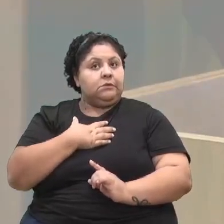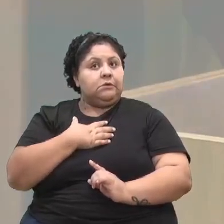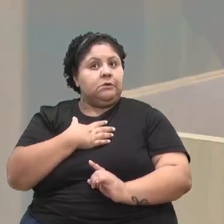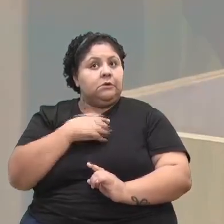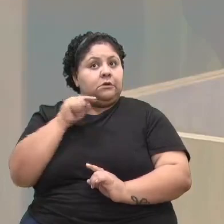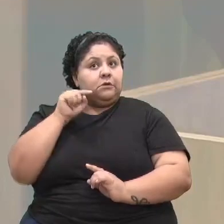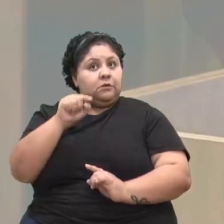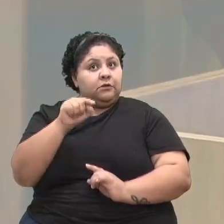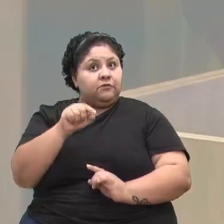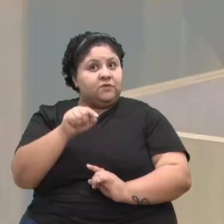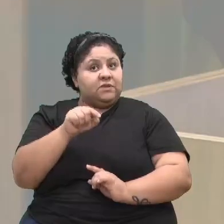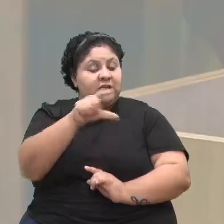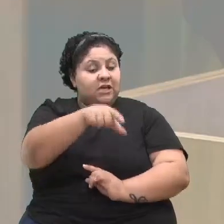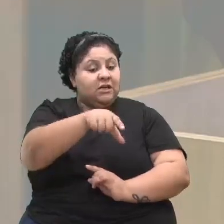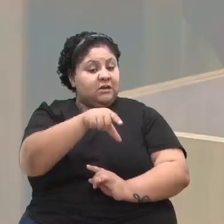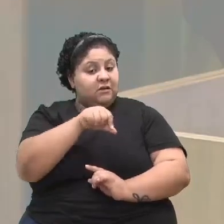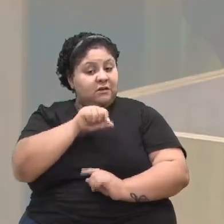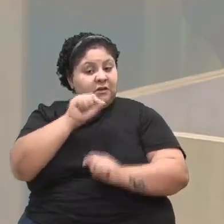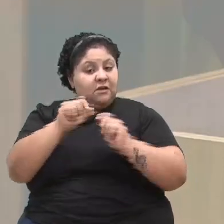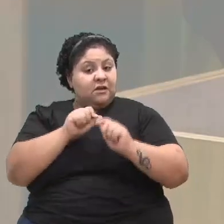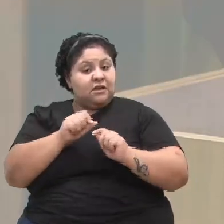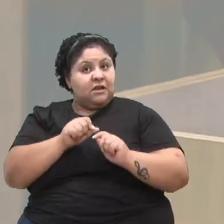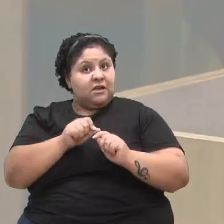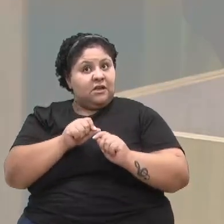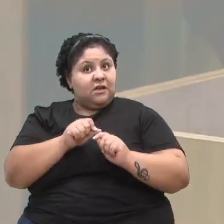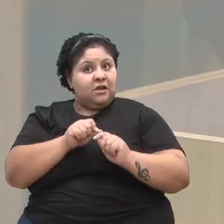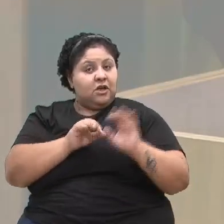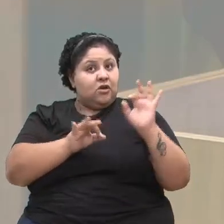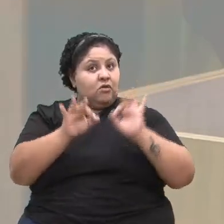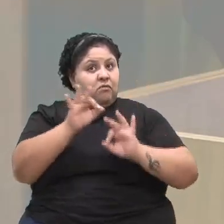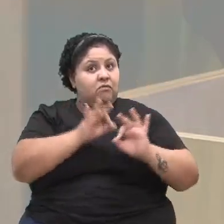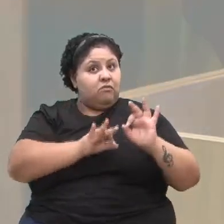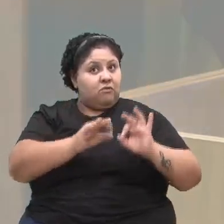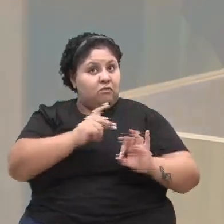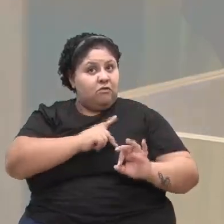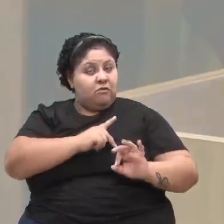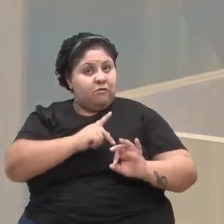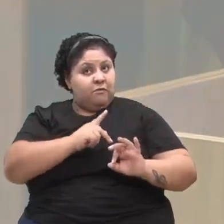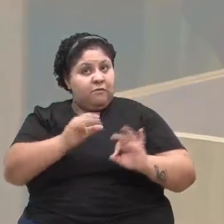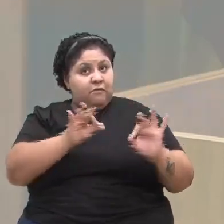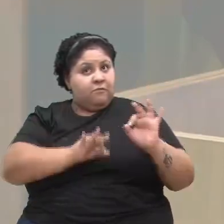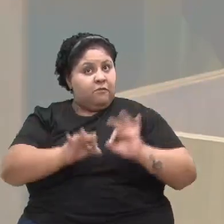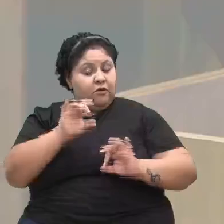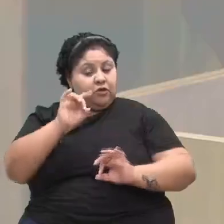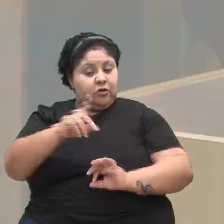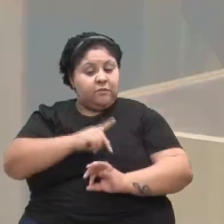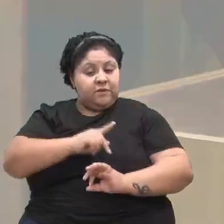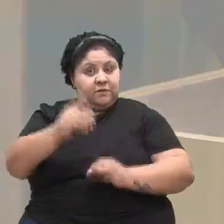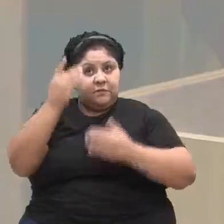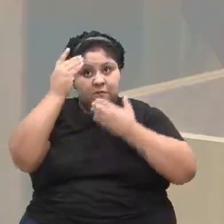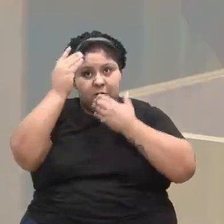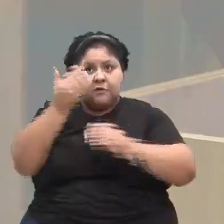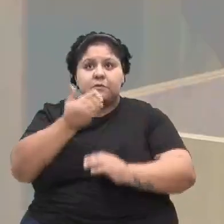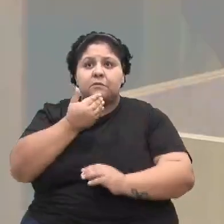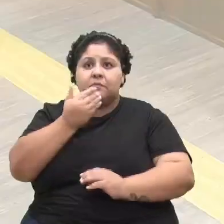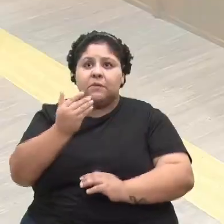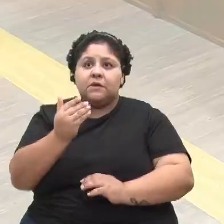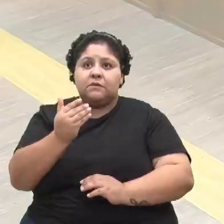que você elegeu quem nos comanda hoje. Era isso, senhora presidente. Obrigado. Peço desculpa que eu não...